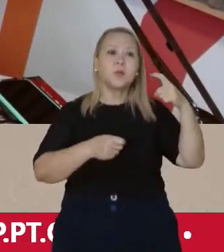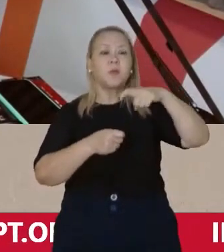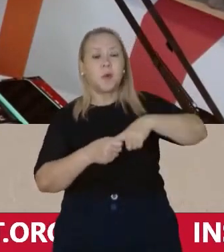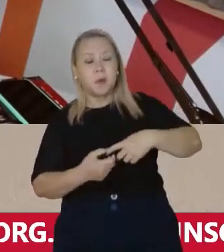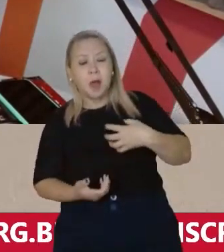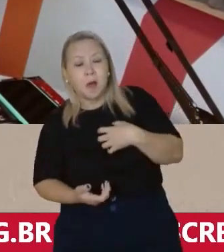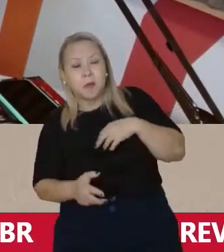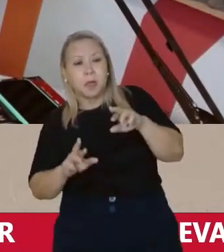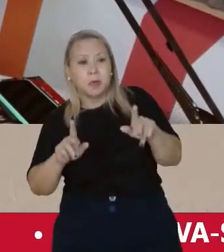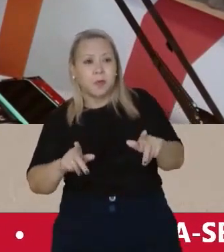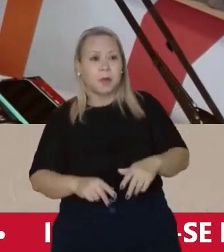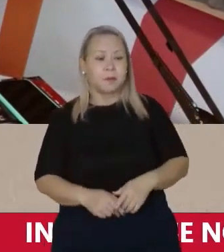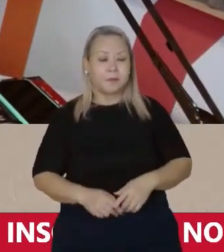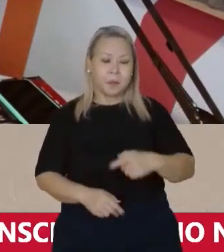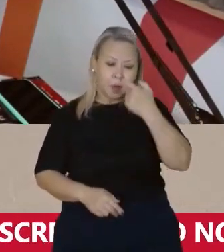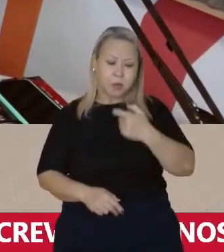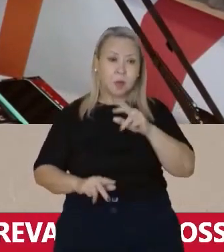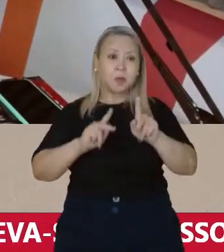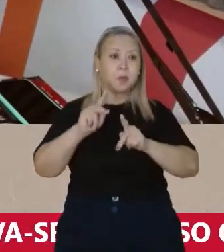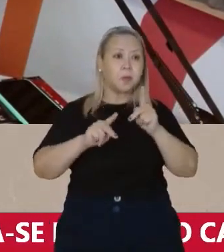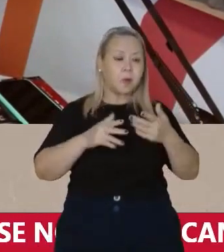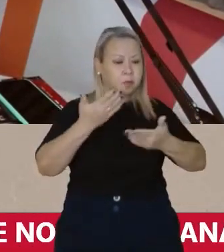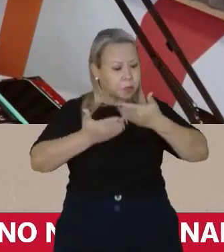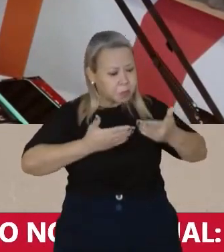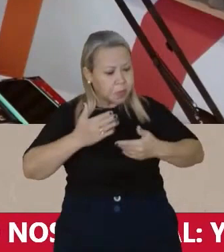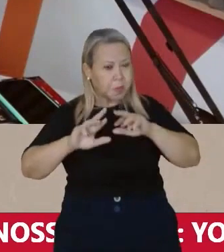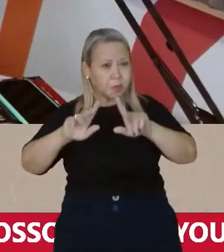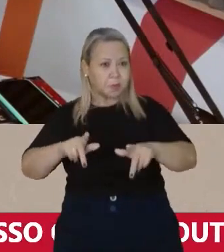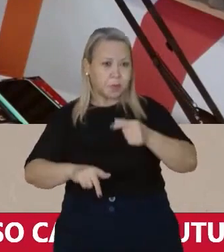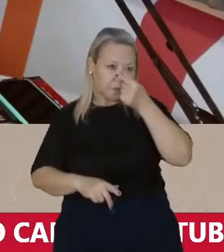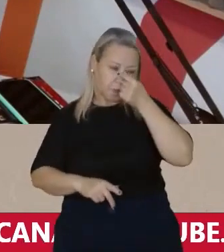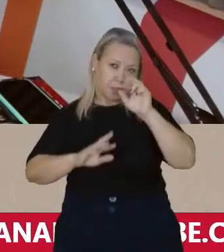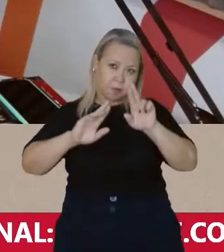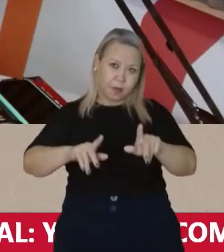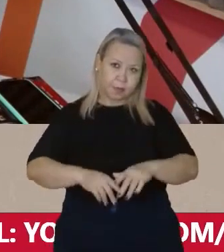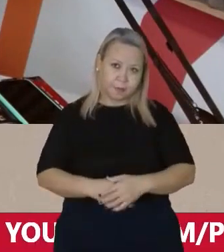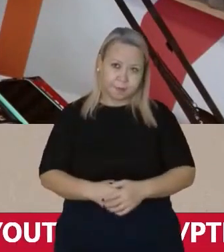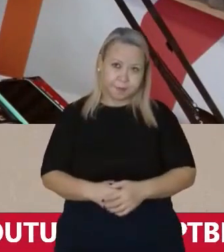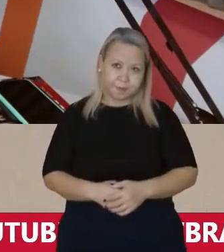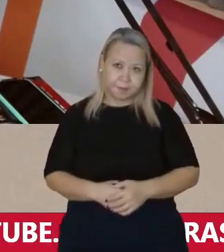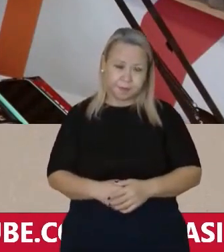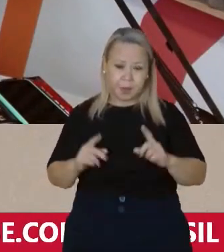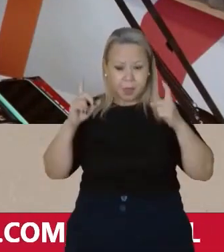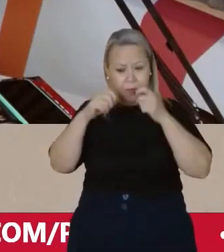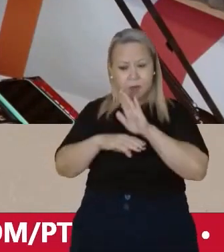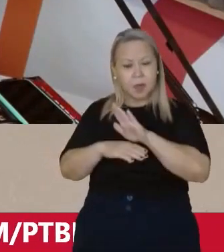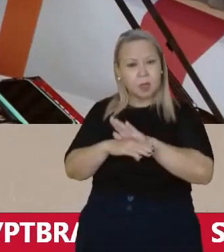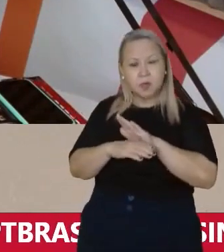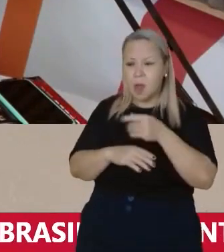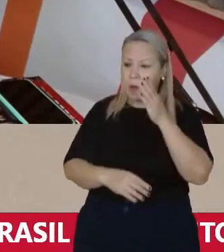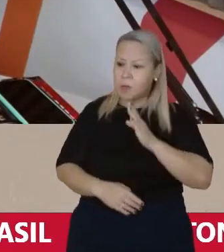outros de outra. Então, nós somos um povo que já lidamos com a diferença. Ser evangélico é ser diferente. Não é difícil a gente ajudar o Brasil, ajudar o